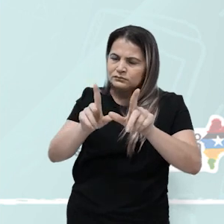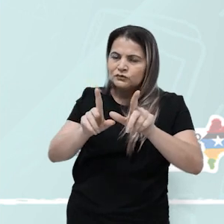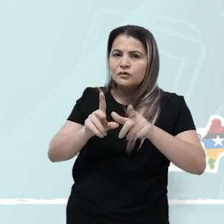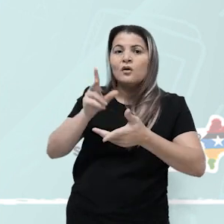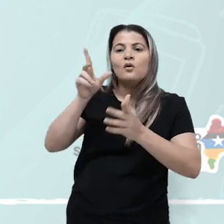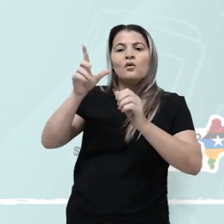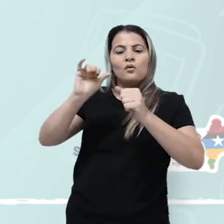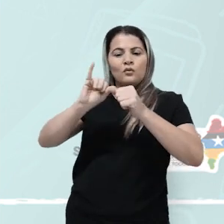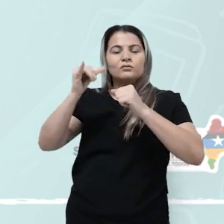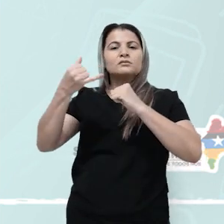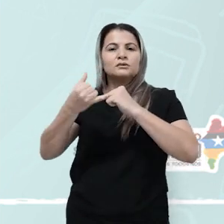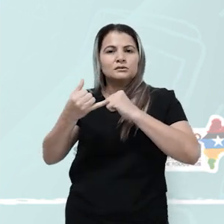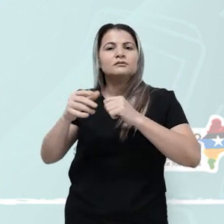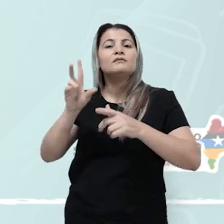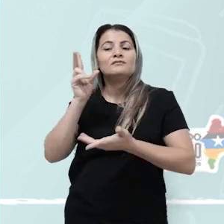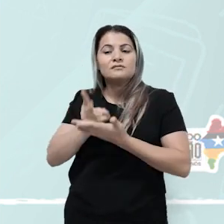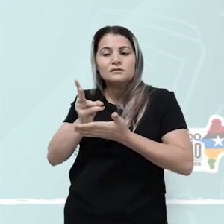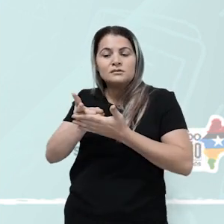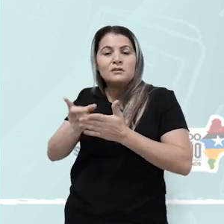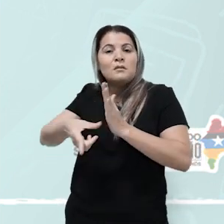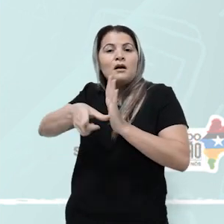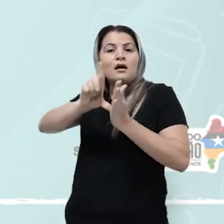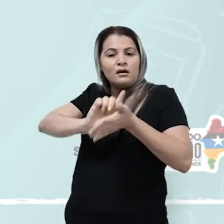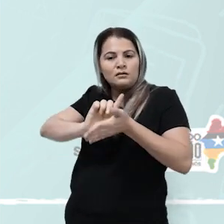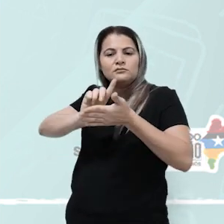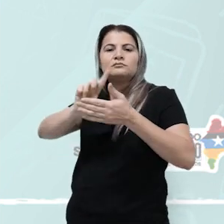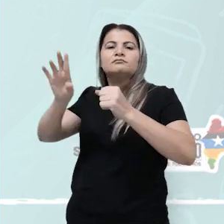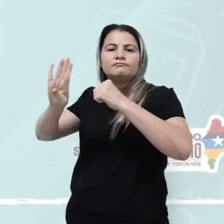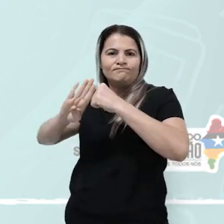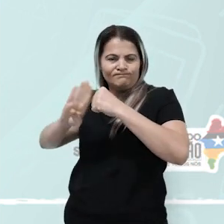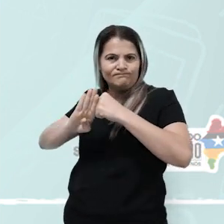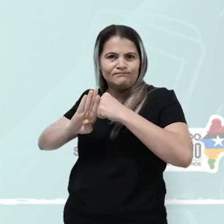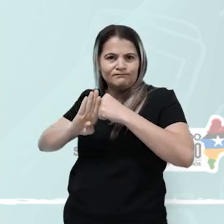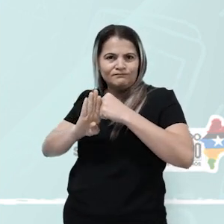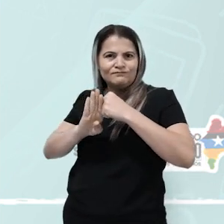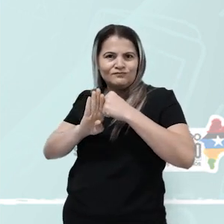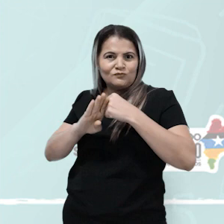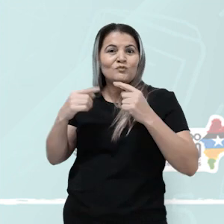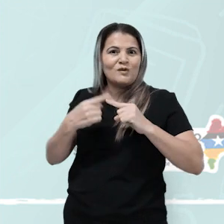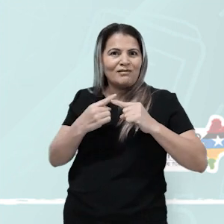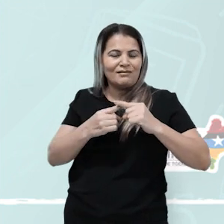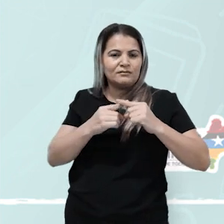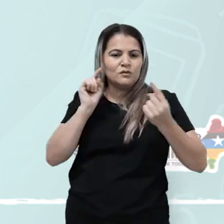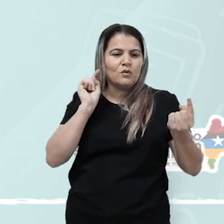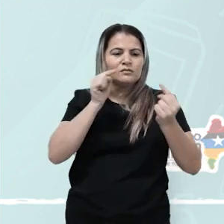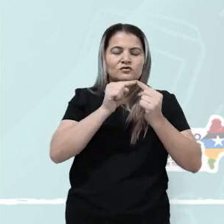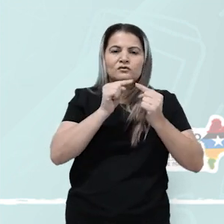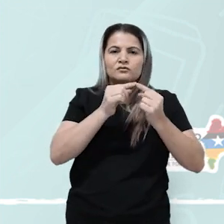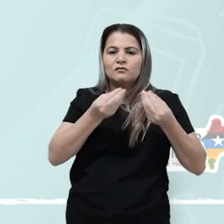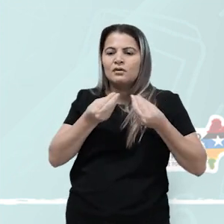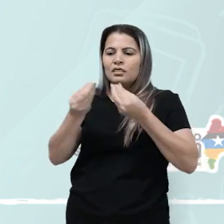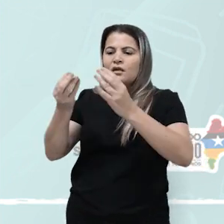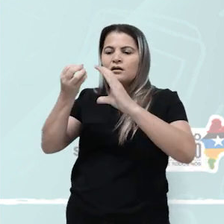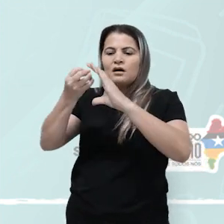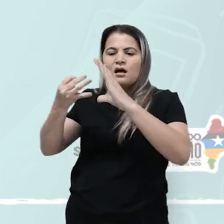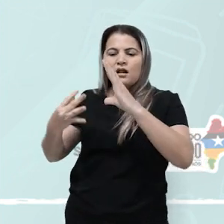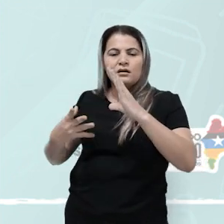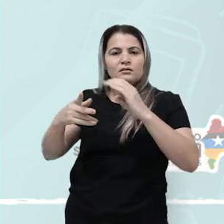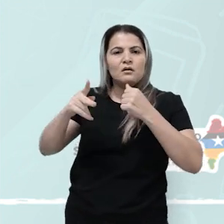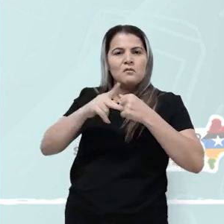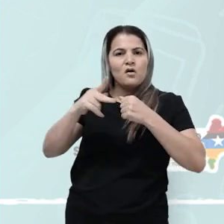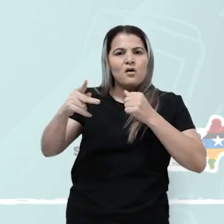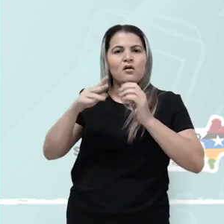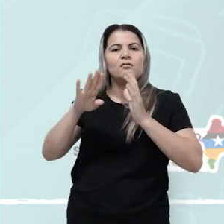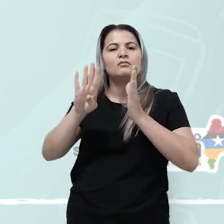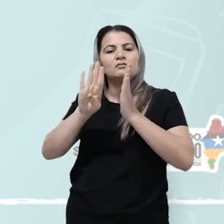sempre antecede o substantivo. Se a função dele é dar característica para um substantivo, ele